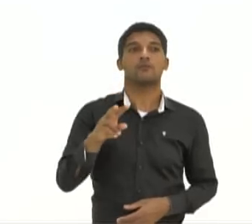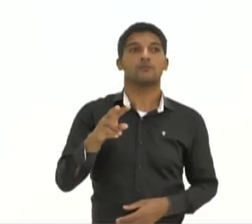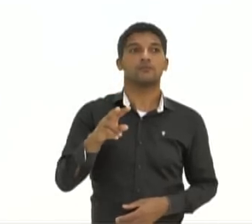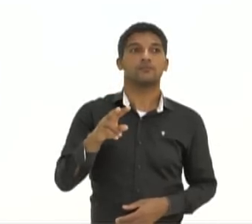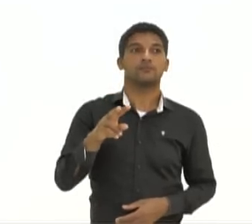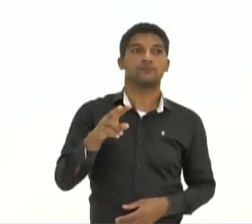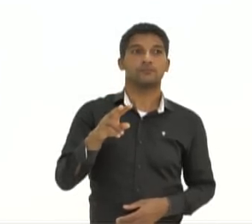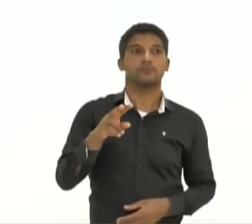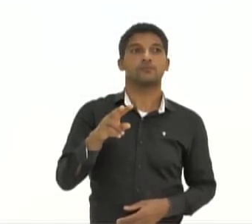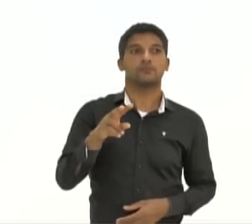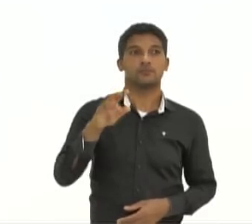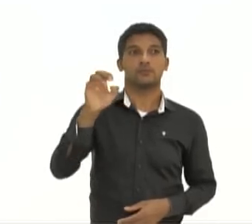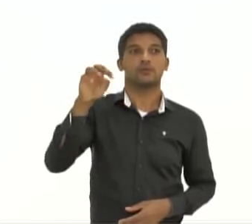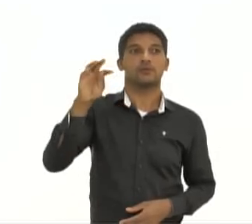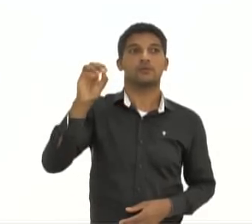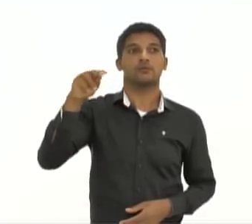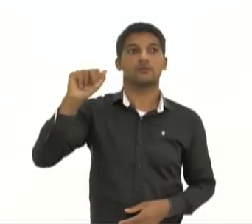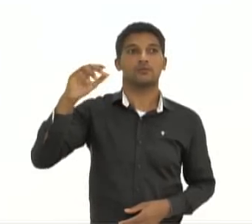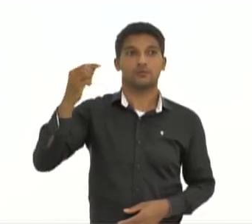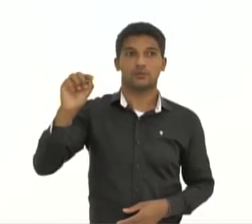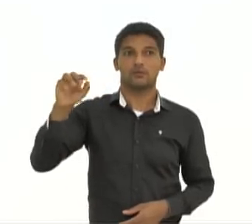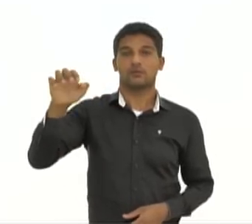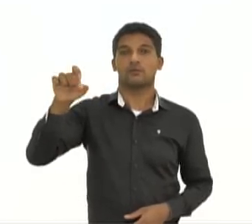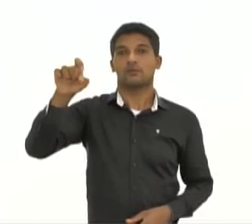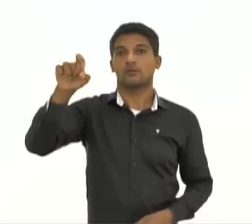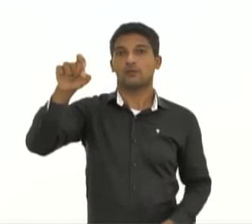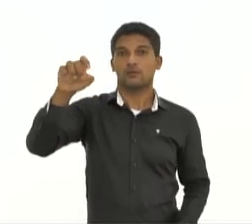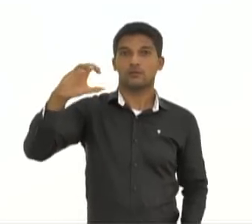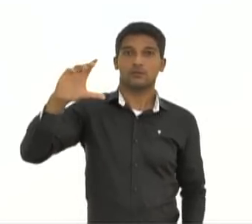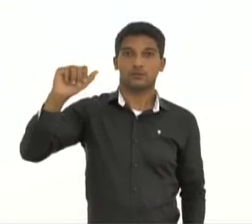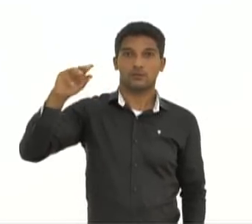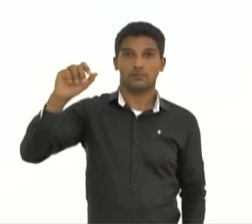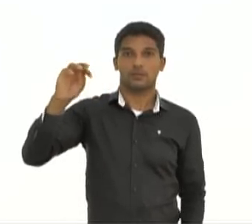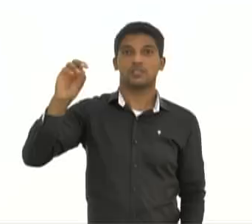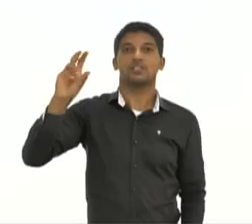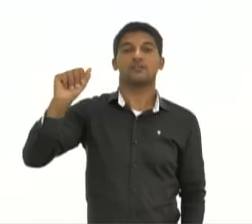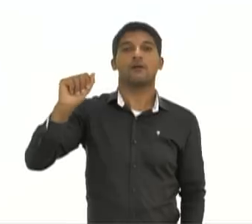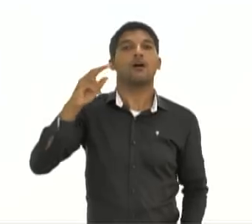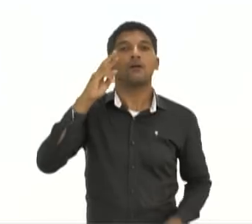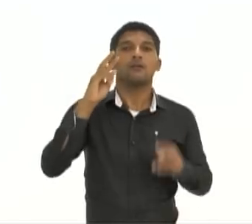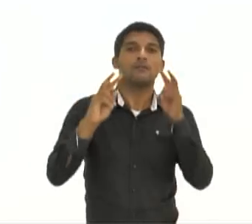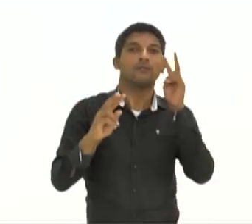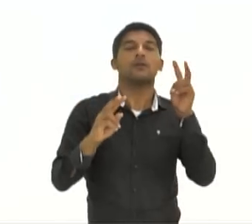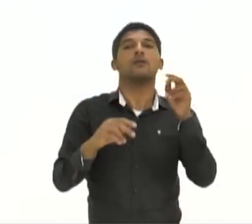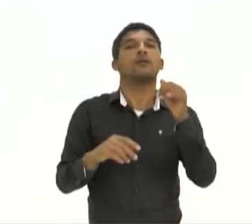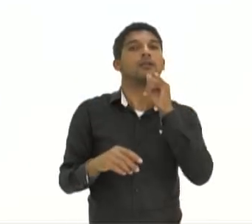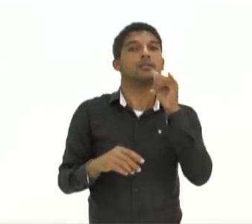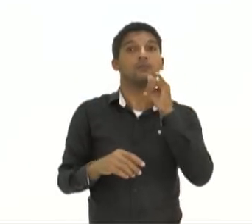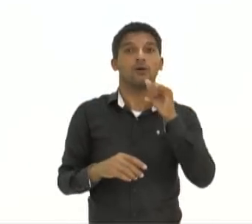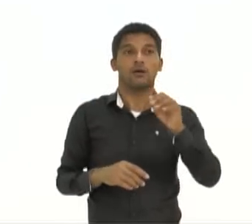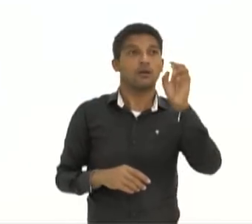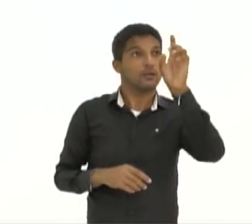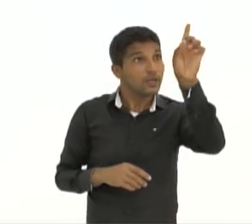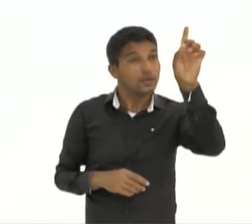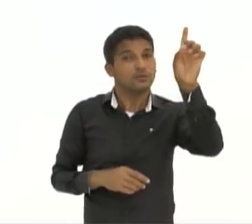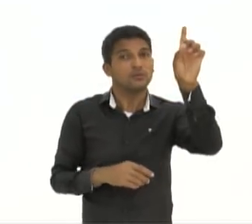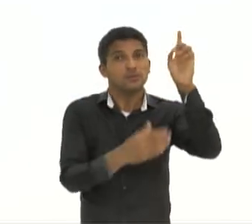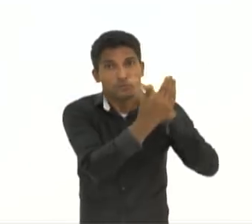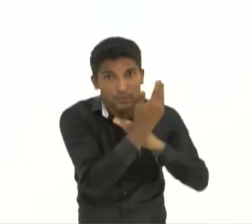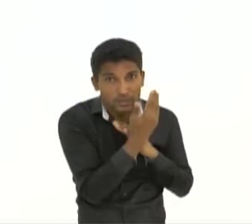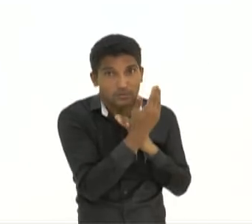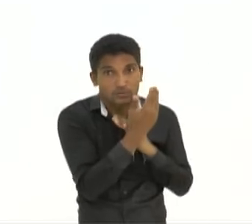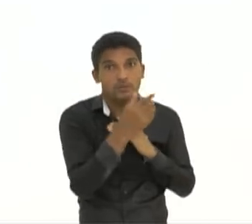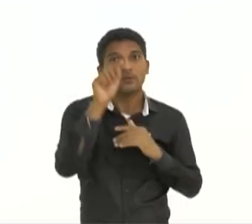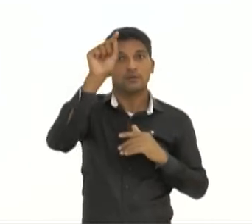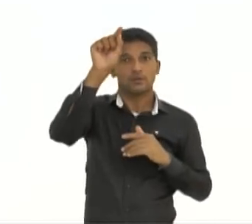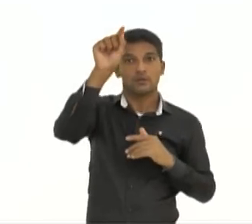Entoação exclamativa? Vamos ver exemplos? Olha aqui. Exemplos. Deus, vírgula, me ajude, ponto de exclamação. Né? Claro, a